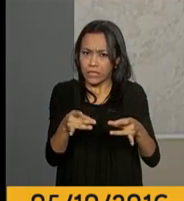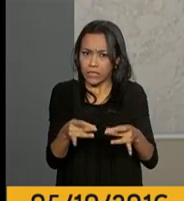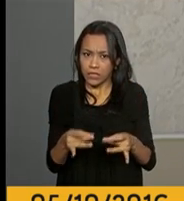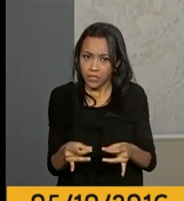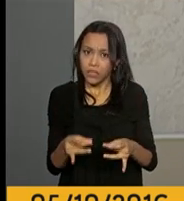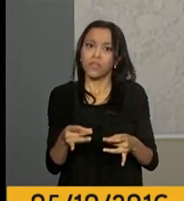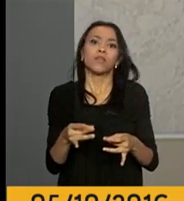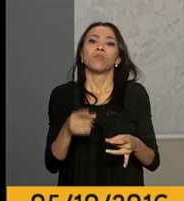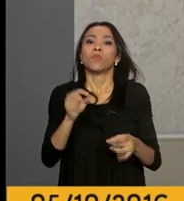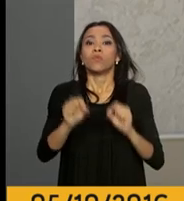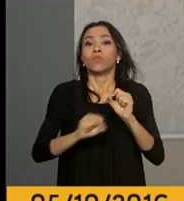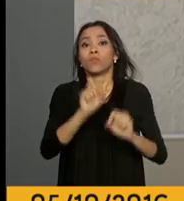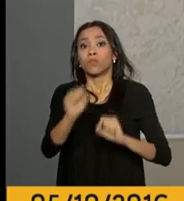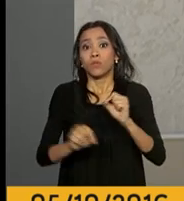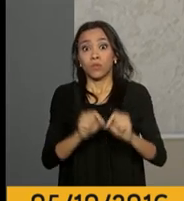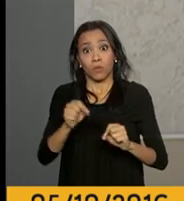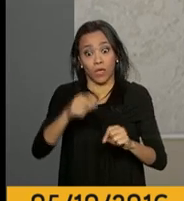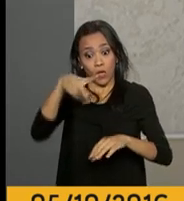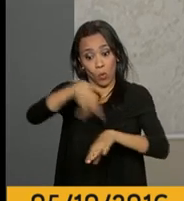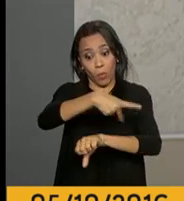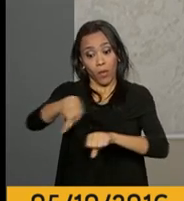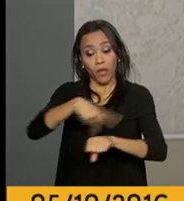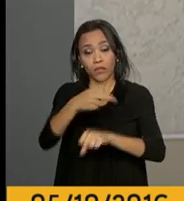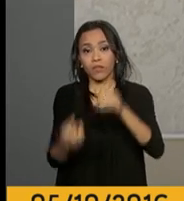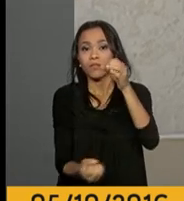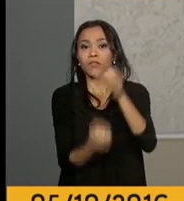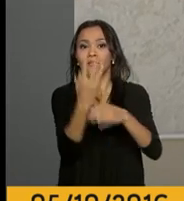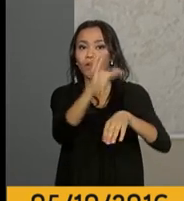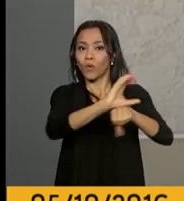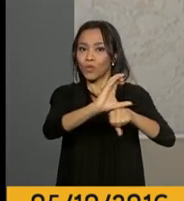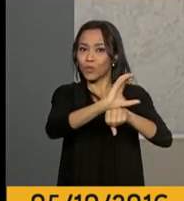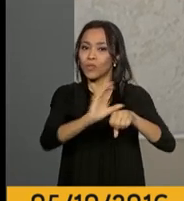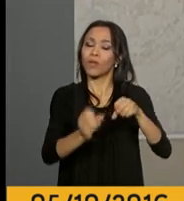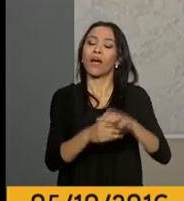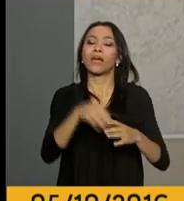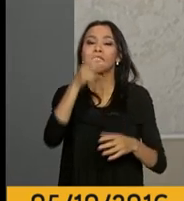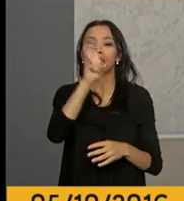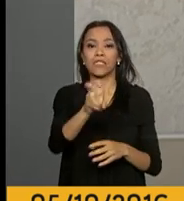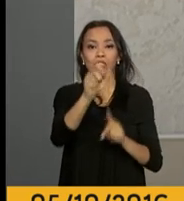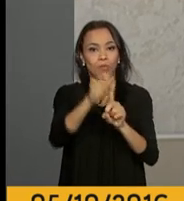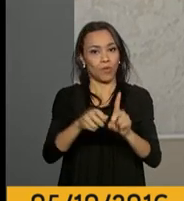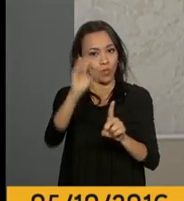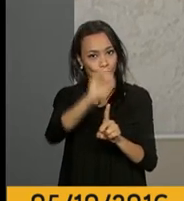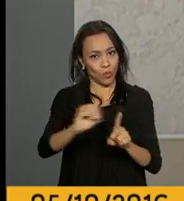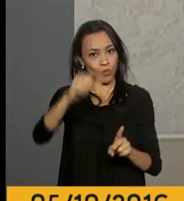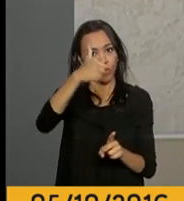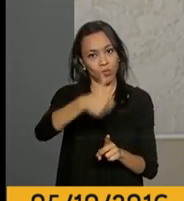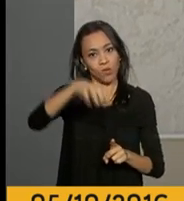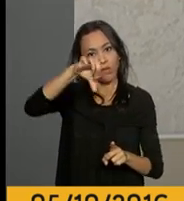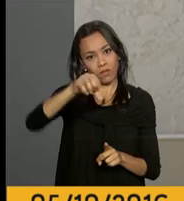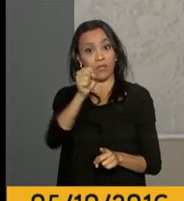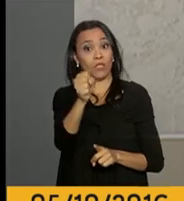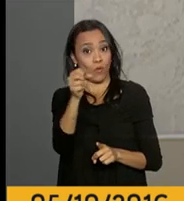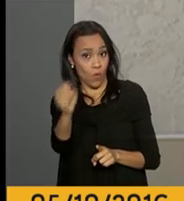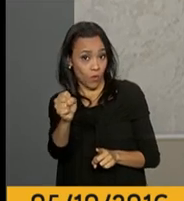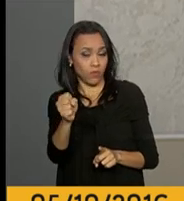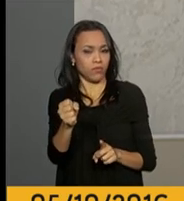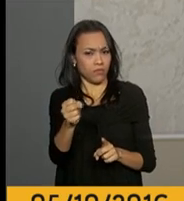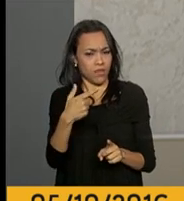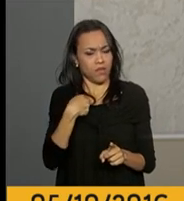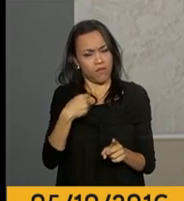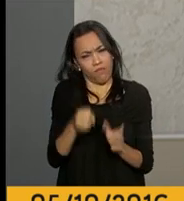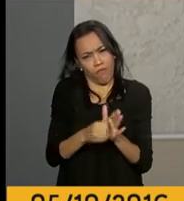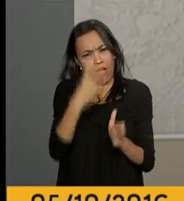brasileiro ao constituí-lo em 5 de outubro de 1988 e com toda a franqueza Eu muitas e muitas